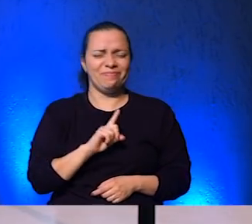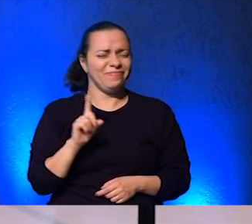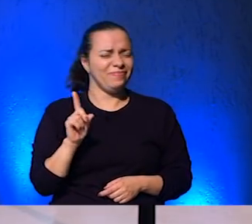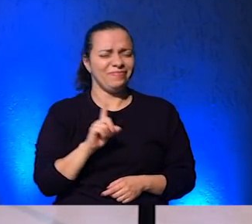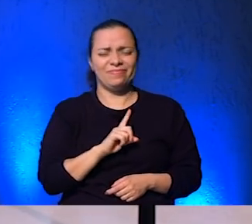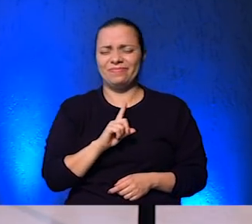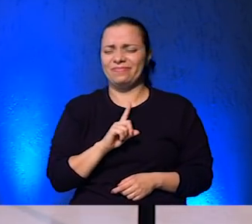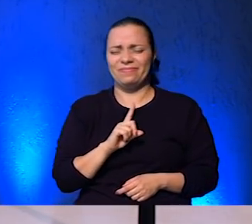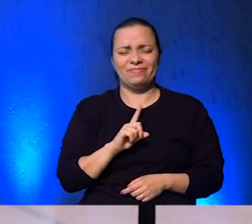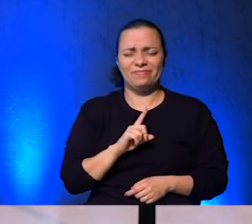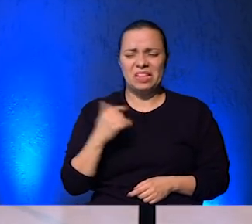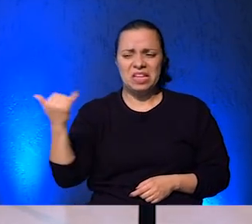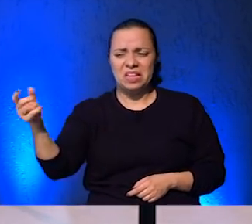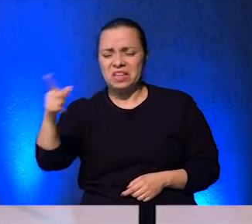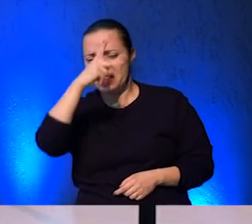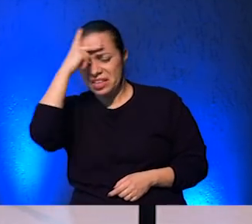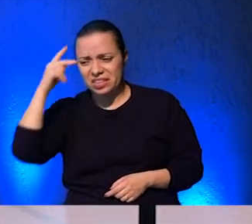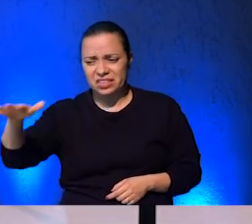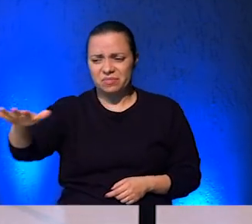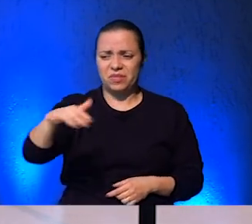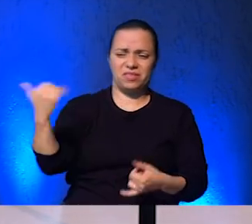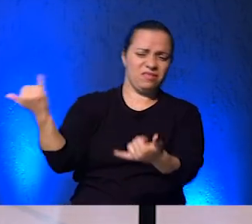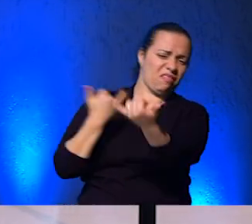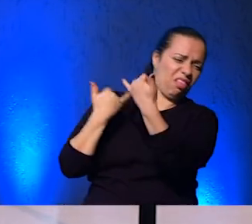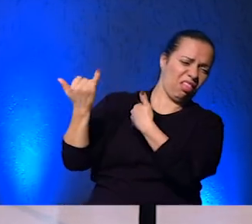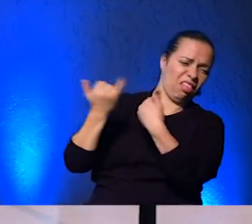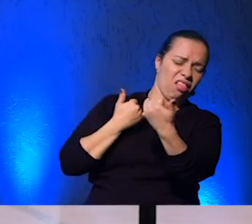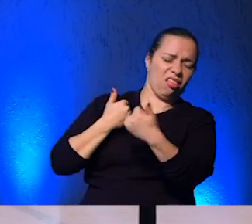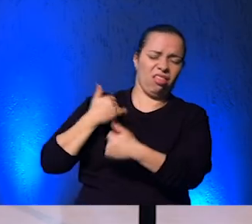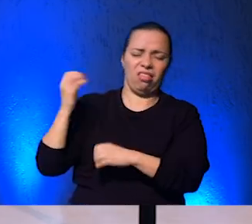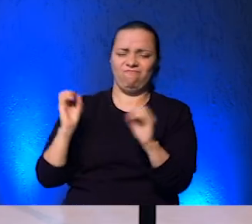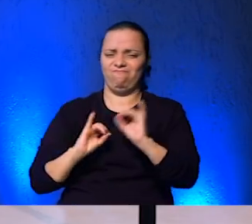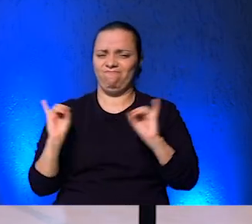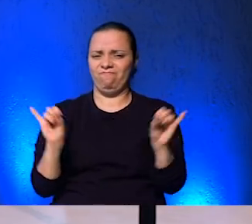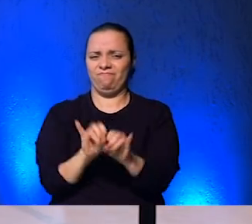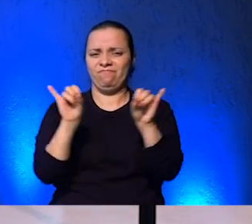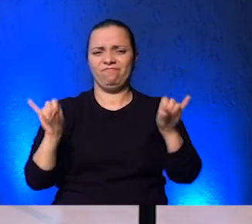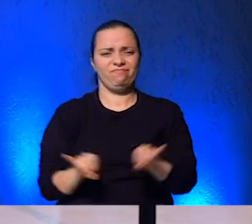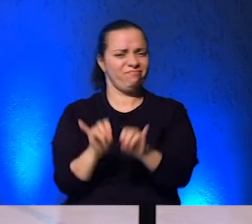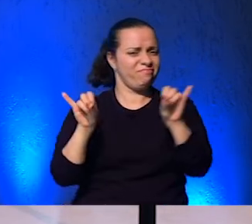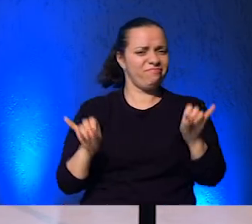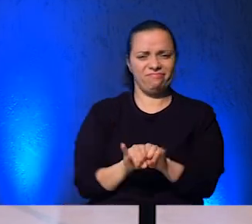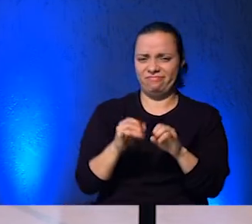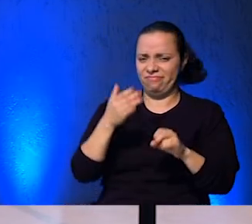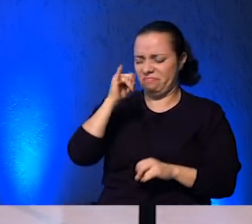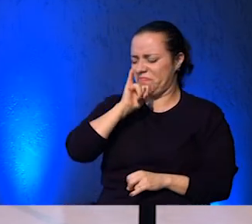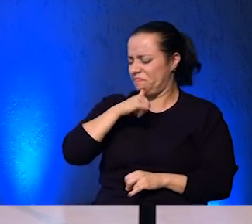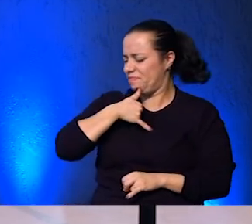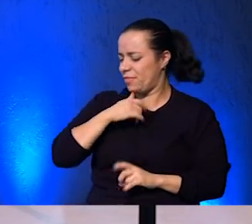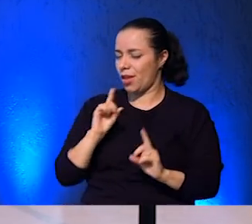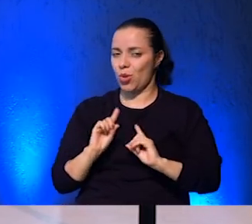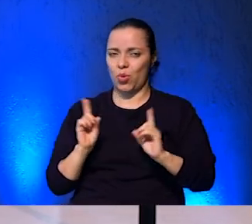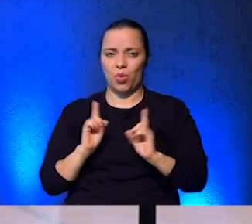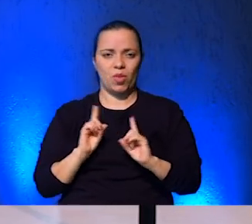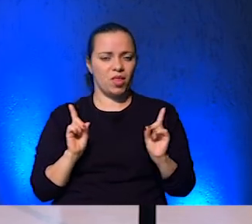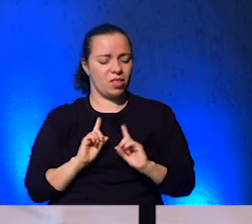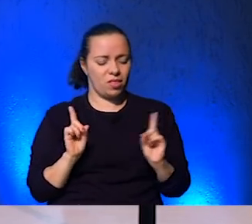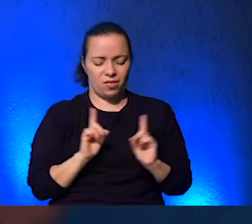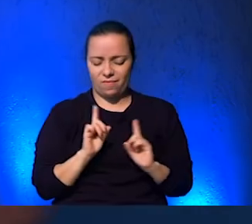e o que disse sobre pode se frustrar